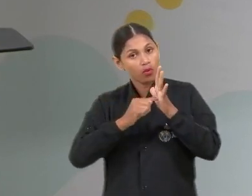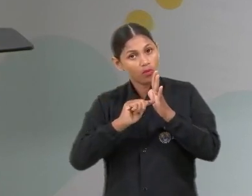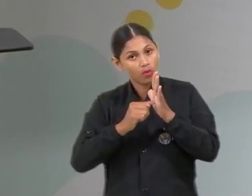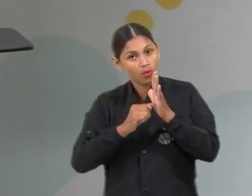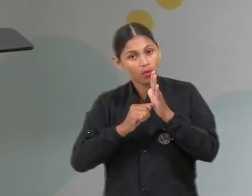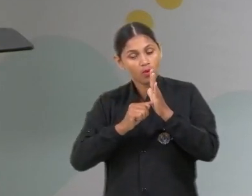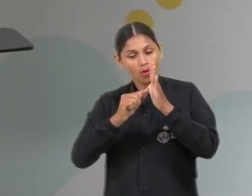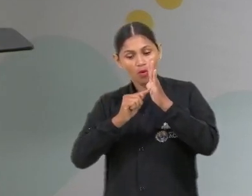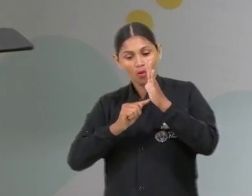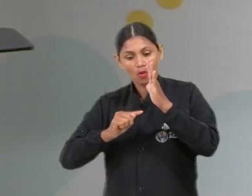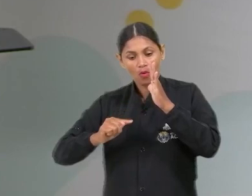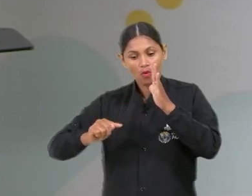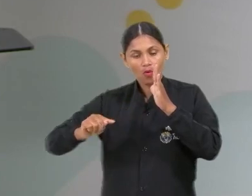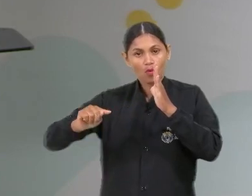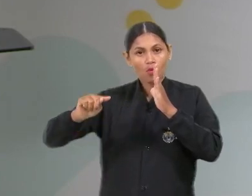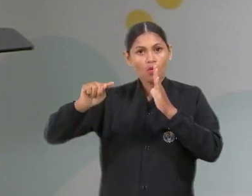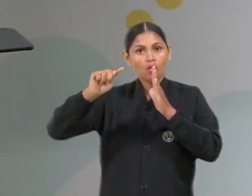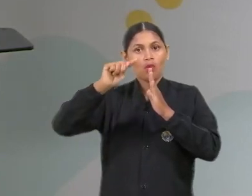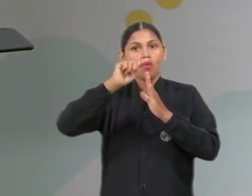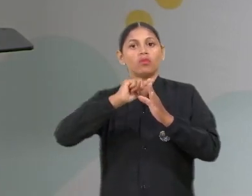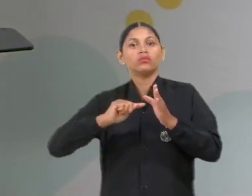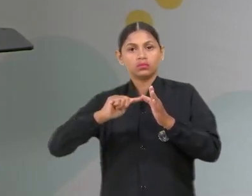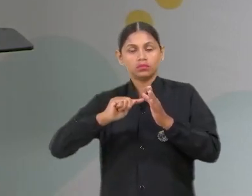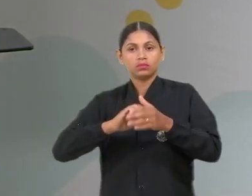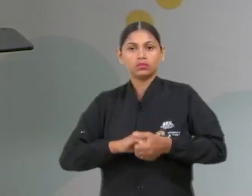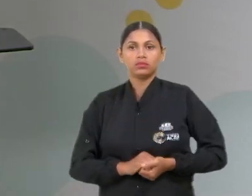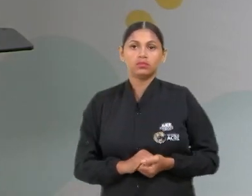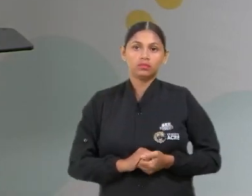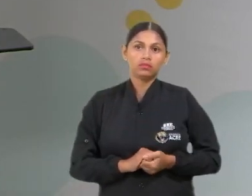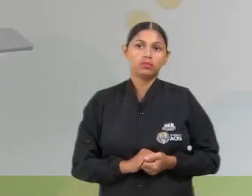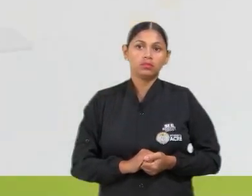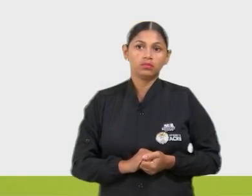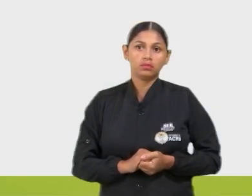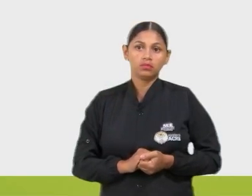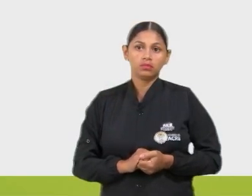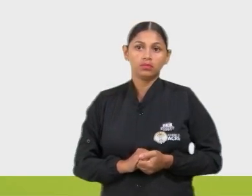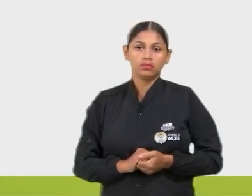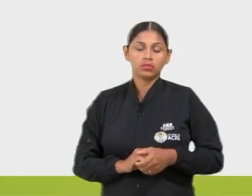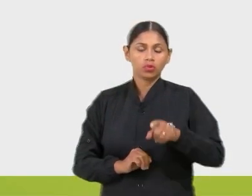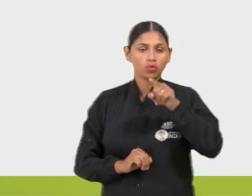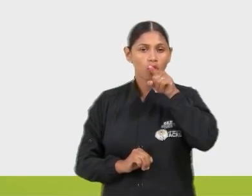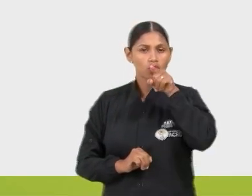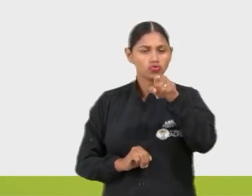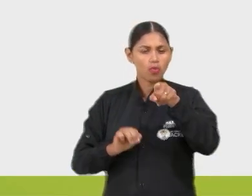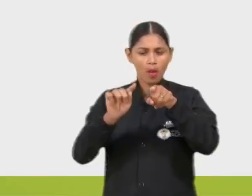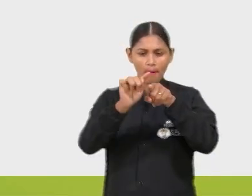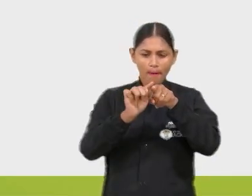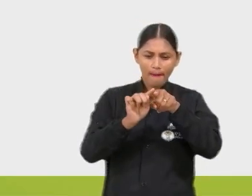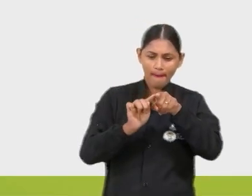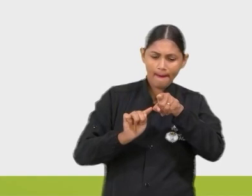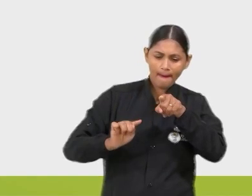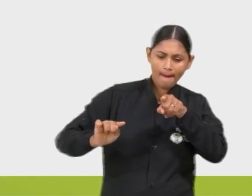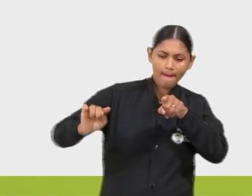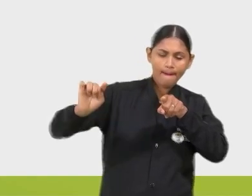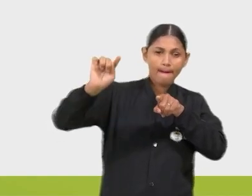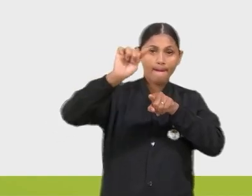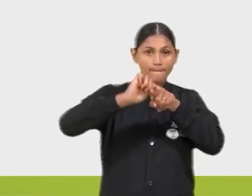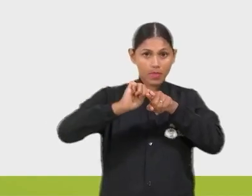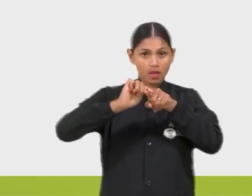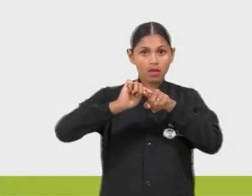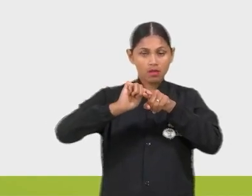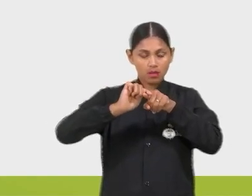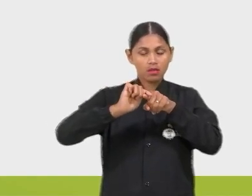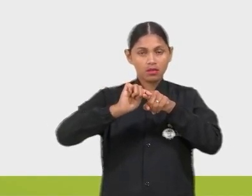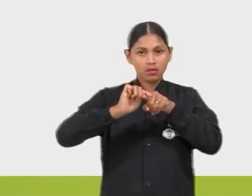para gerir essa ideia da superfície. Vamos lá? Vamos para a área? Então a área vai ser 4π ao quadrado, tá bom? Ou seja, 4πr ao